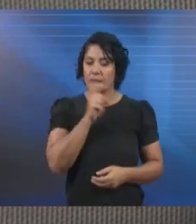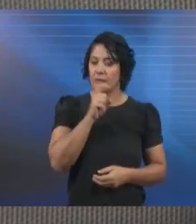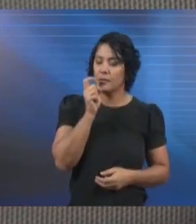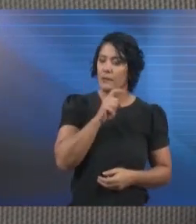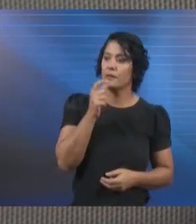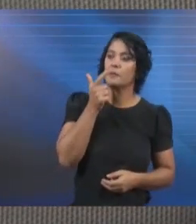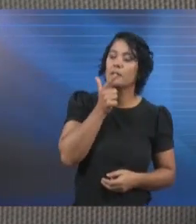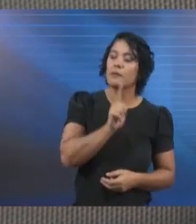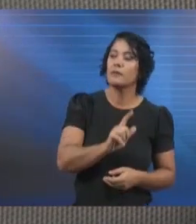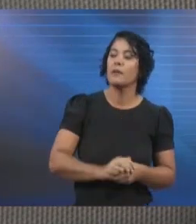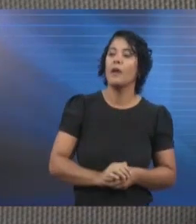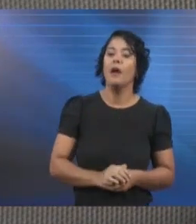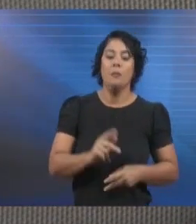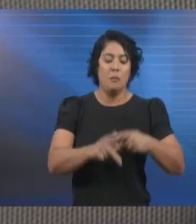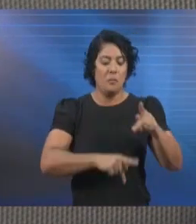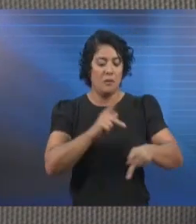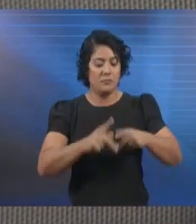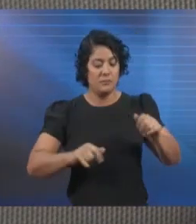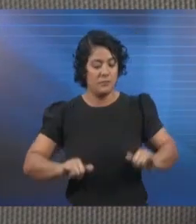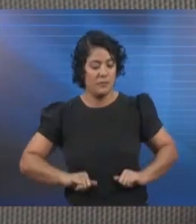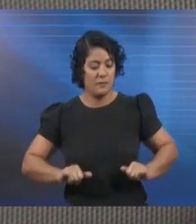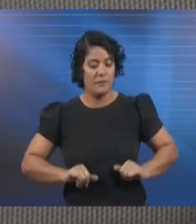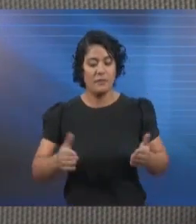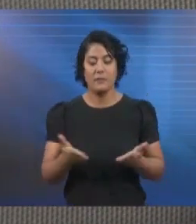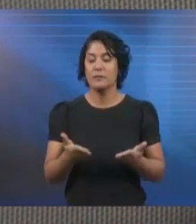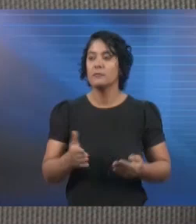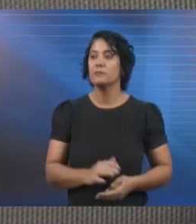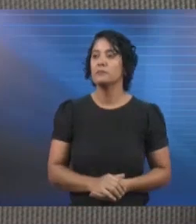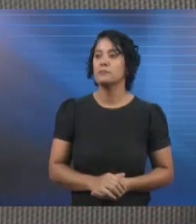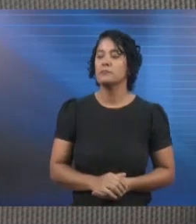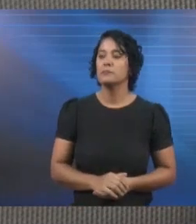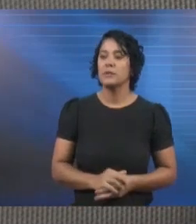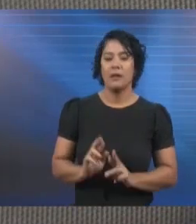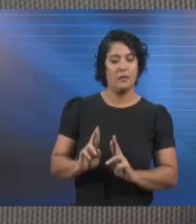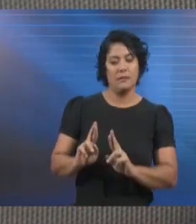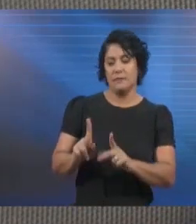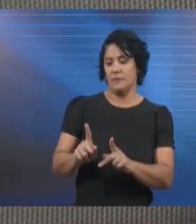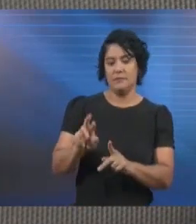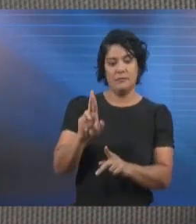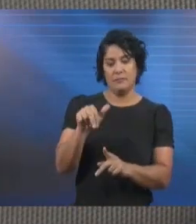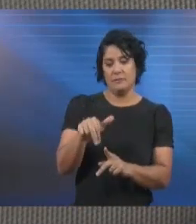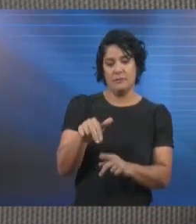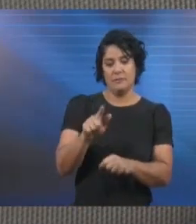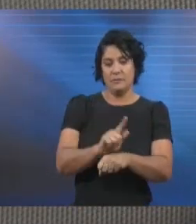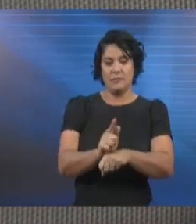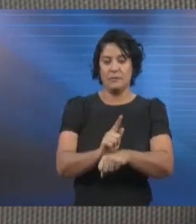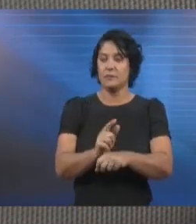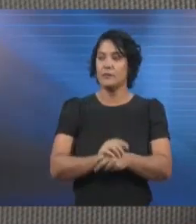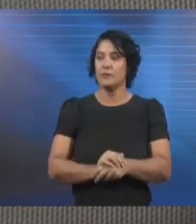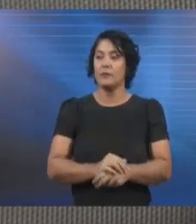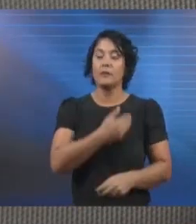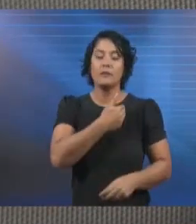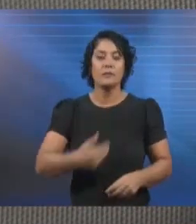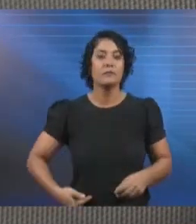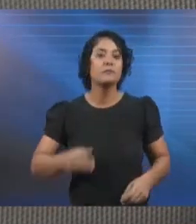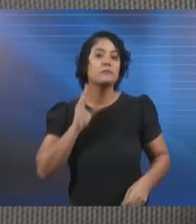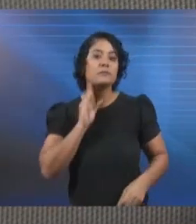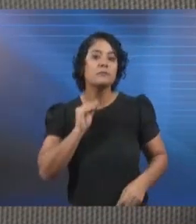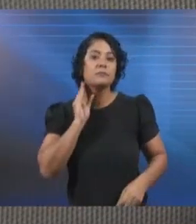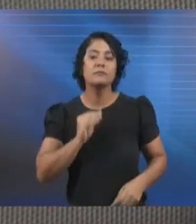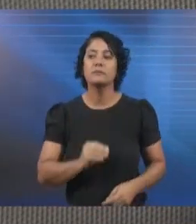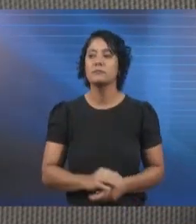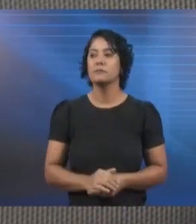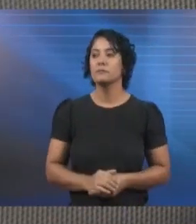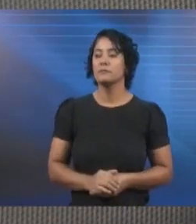ganhar eleição e o povo tá sofrendo as consequências agora não é diferente no Rio Grande do Norte com a gestão da governadora fato